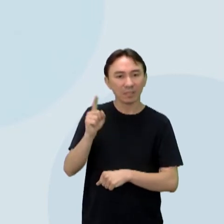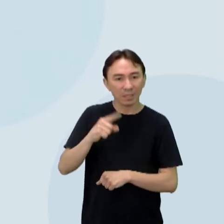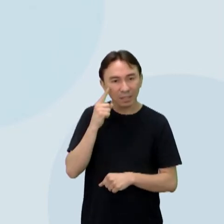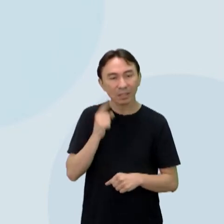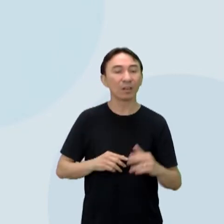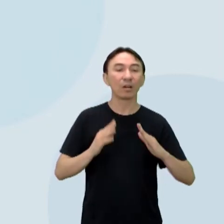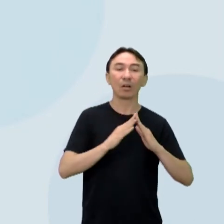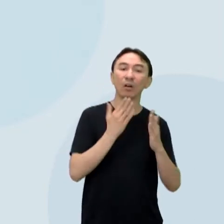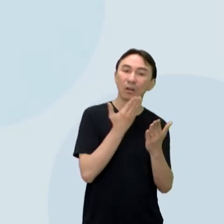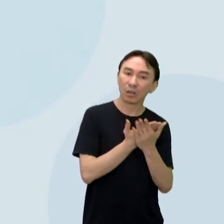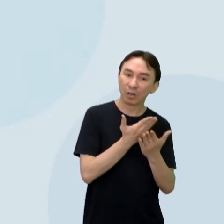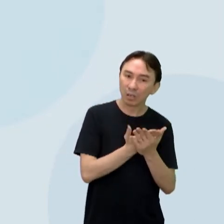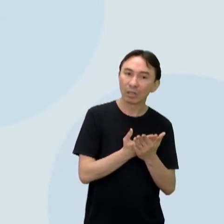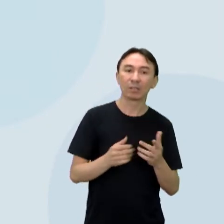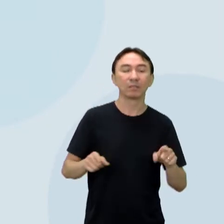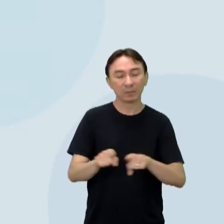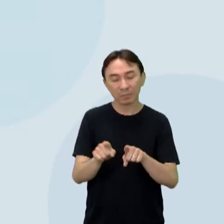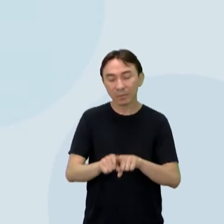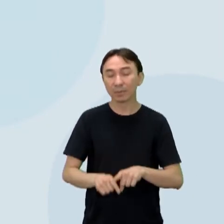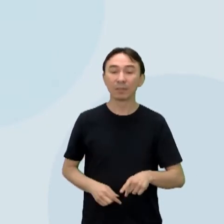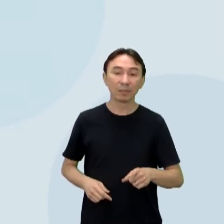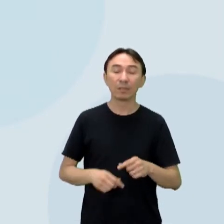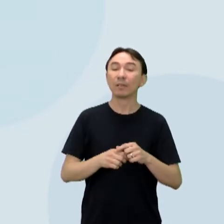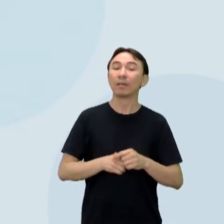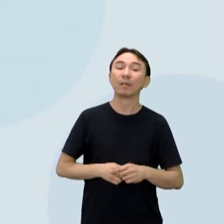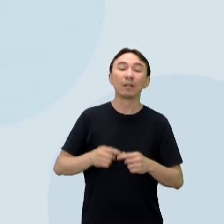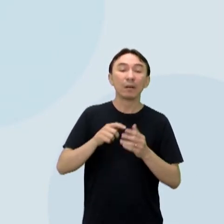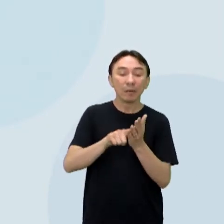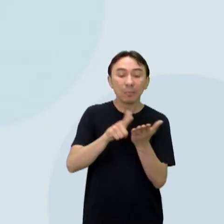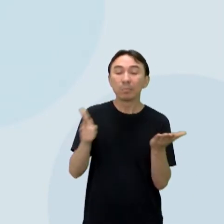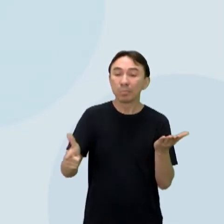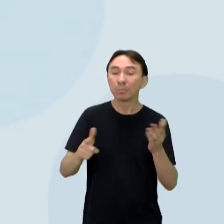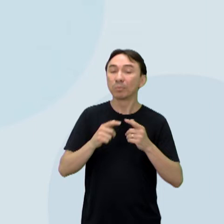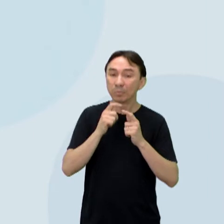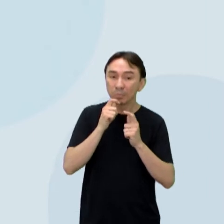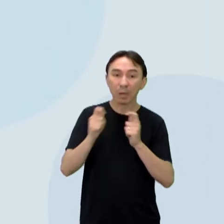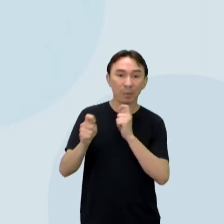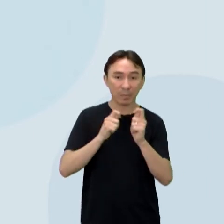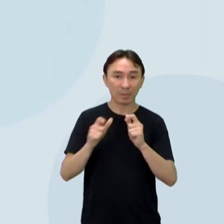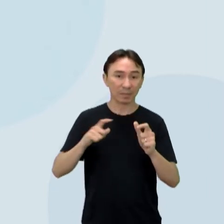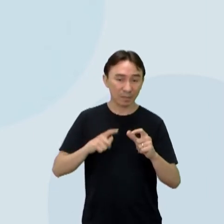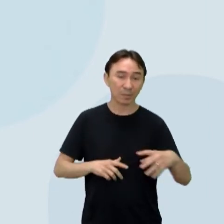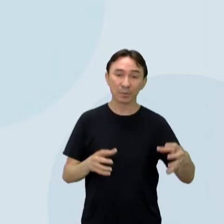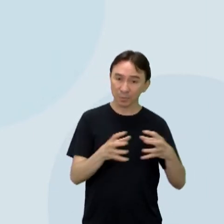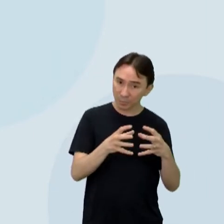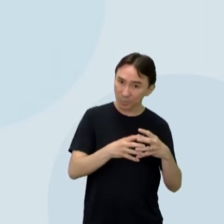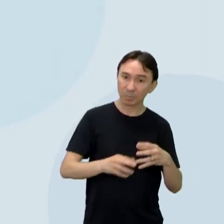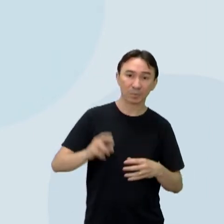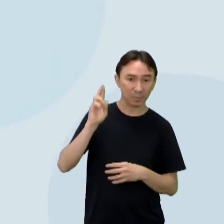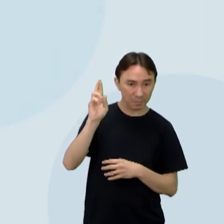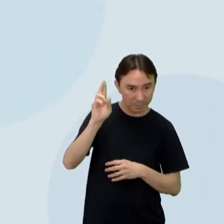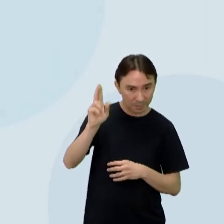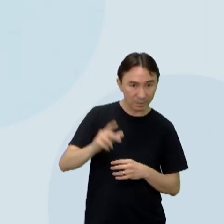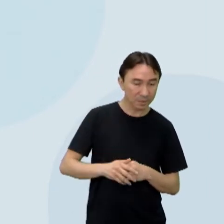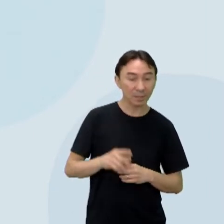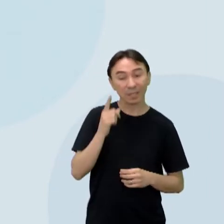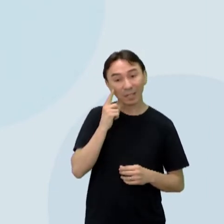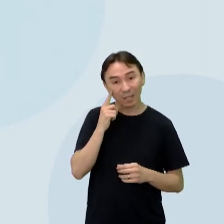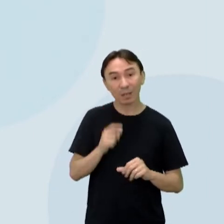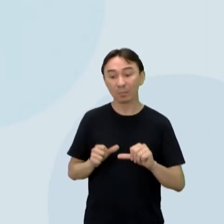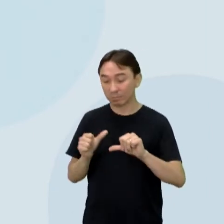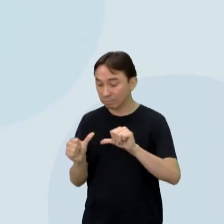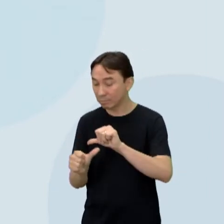site, nos grupos que coordeno. As mudanças são realmente